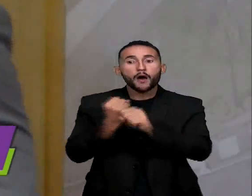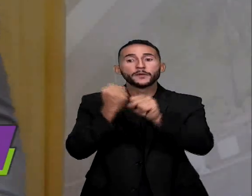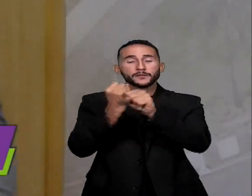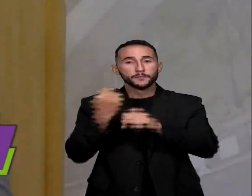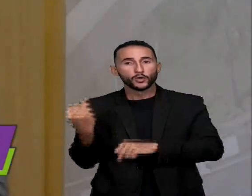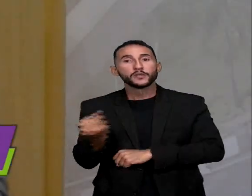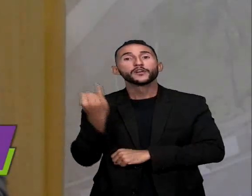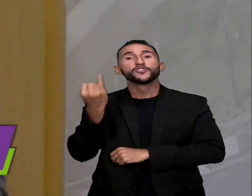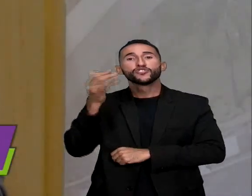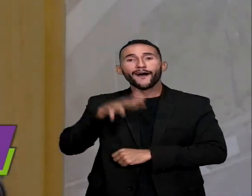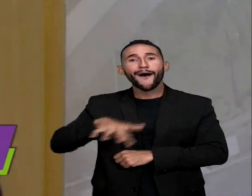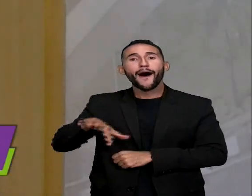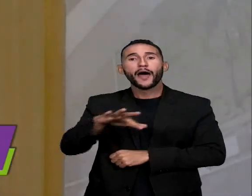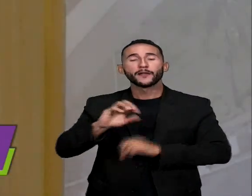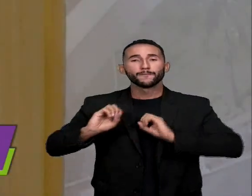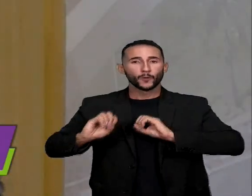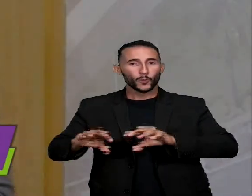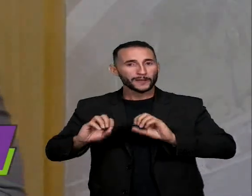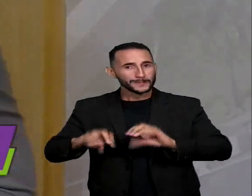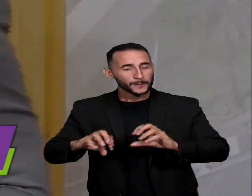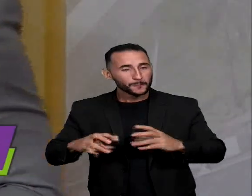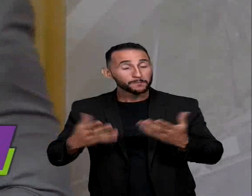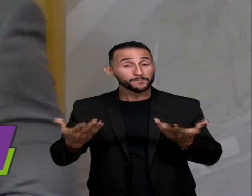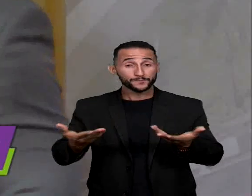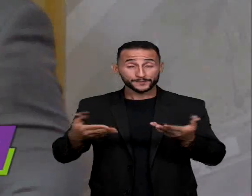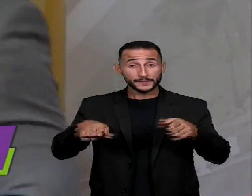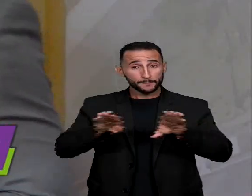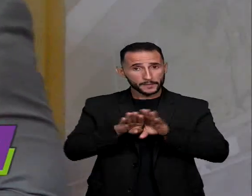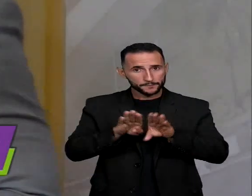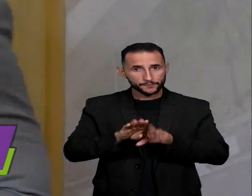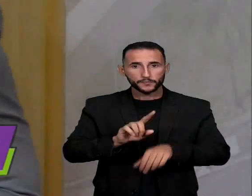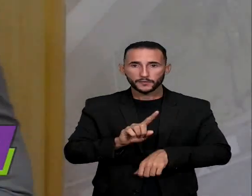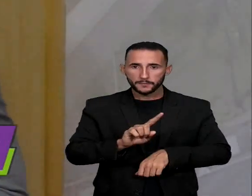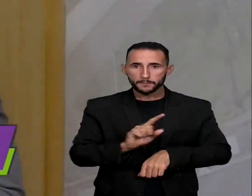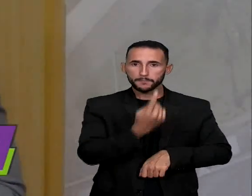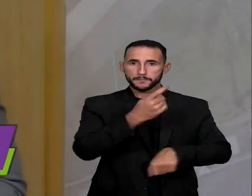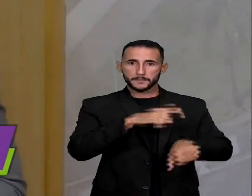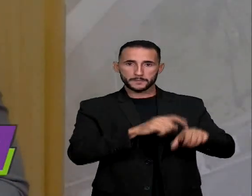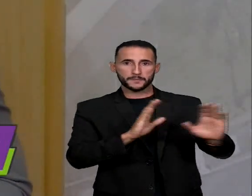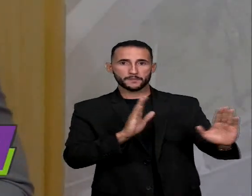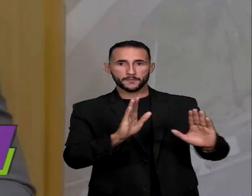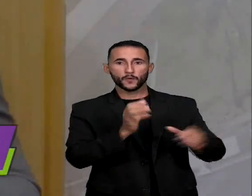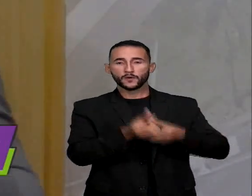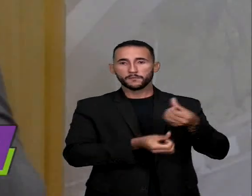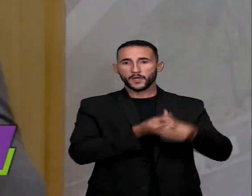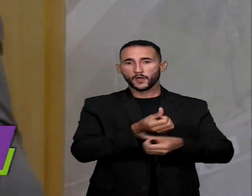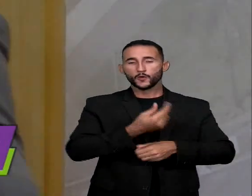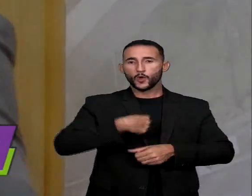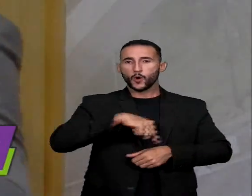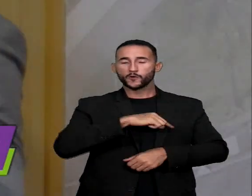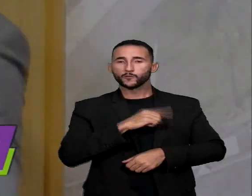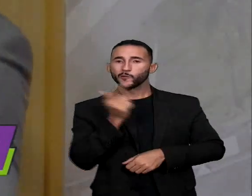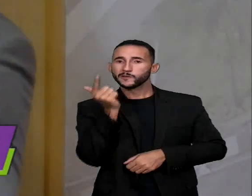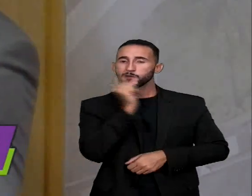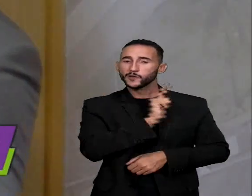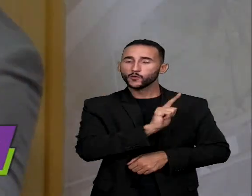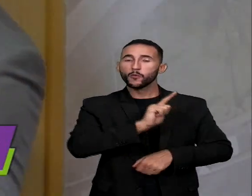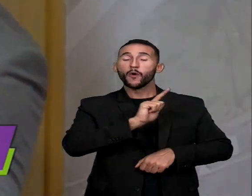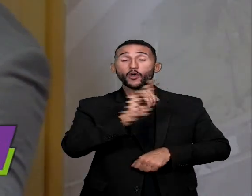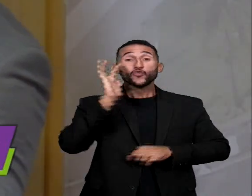educação né além da gente esse primeiro semestre tá conseguindo consolidar D um